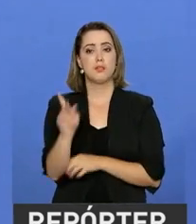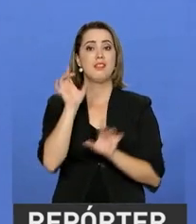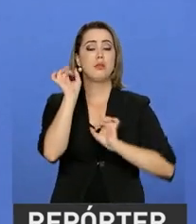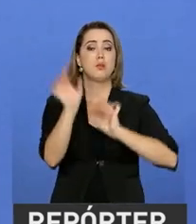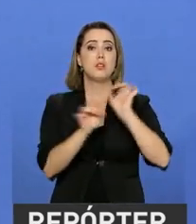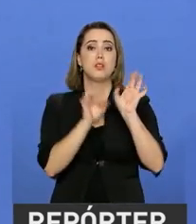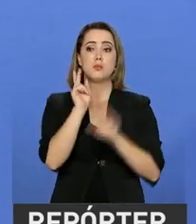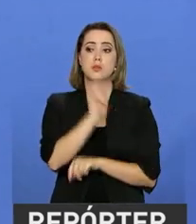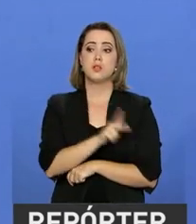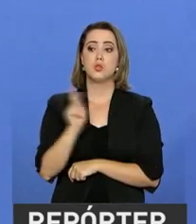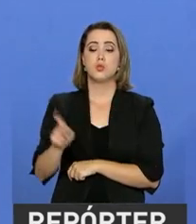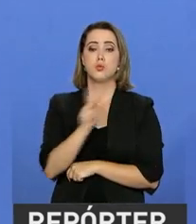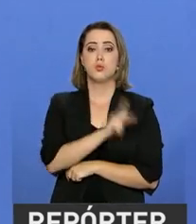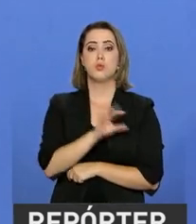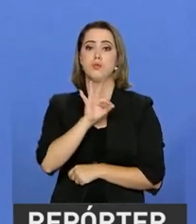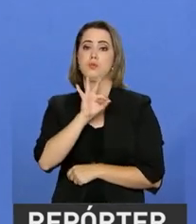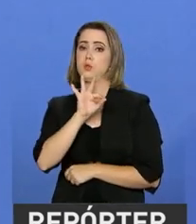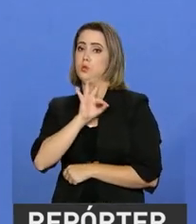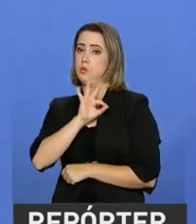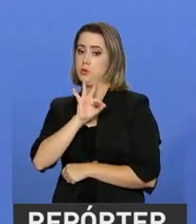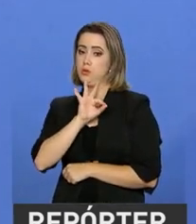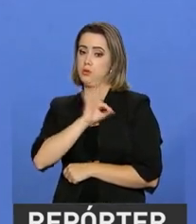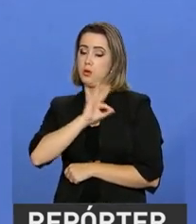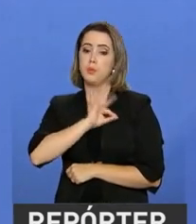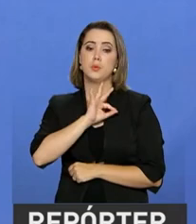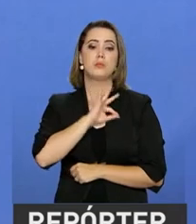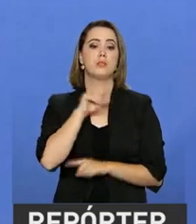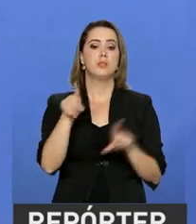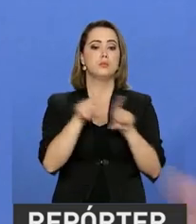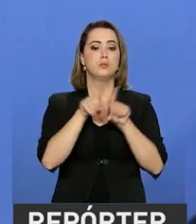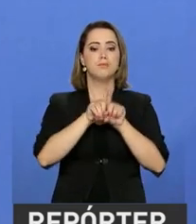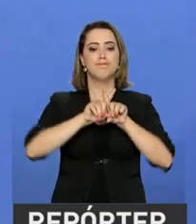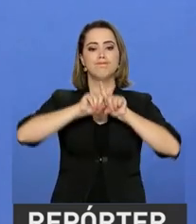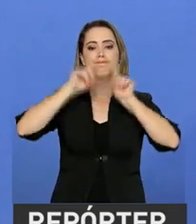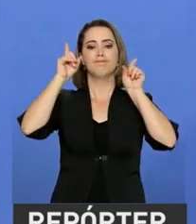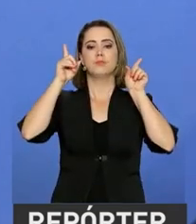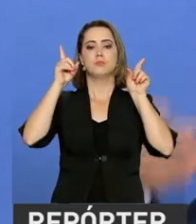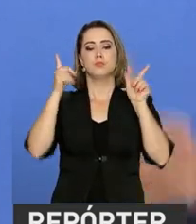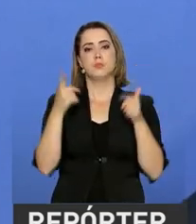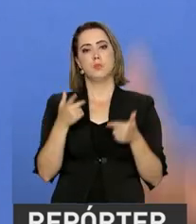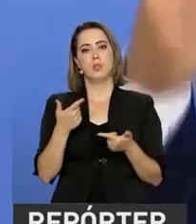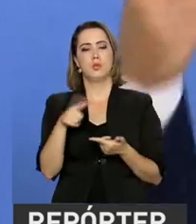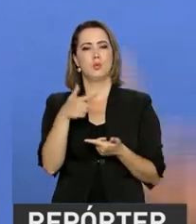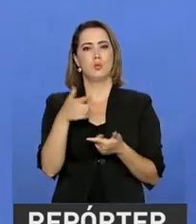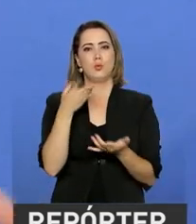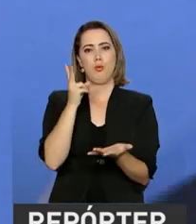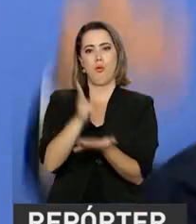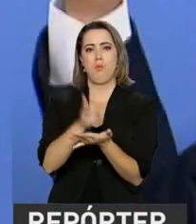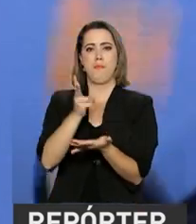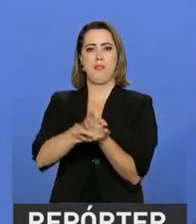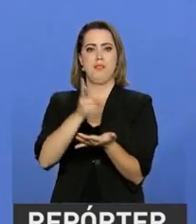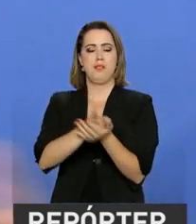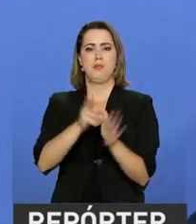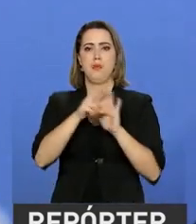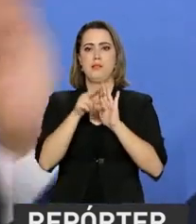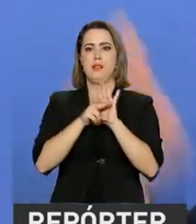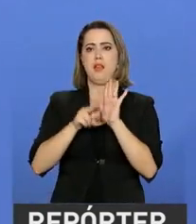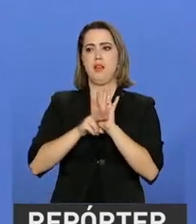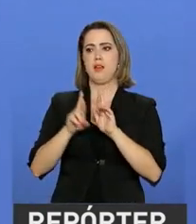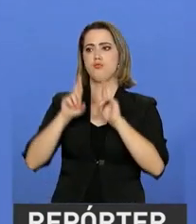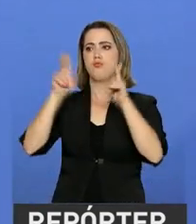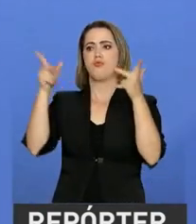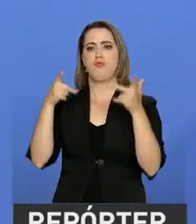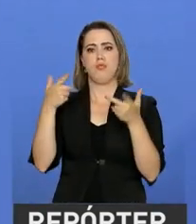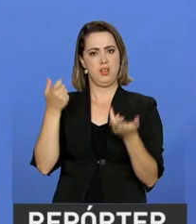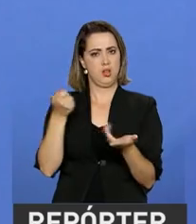especiais de policiais mas não estamos mantendo regras que não são mais compatíveis